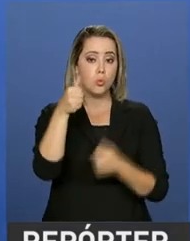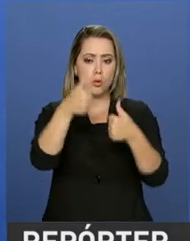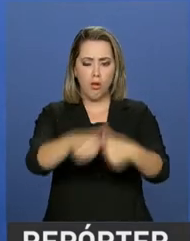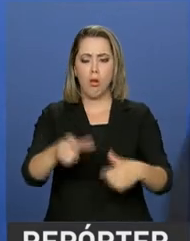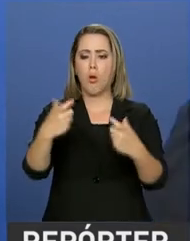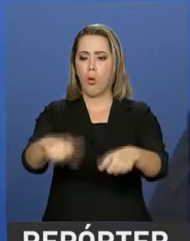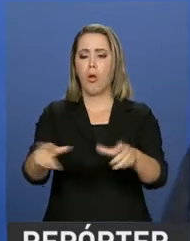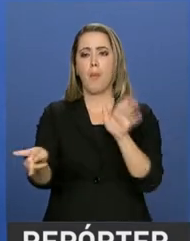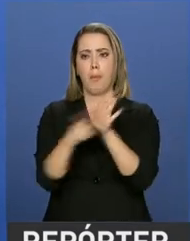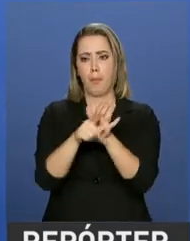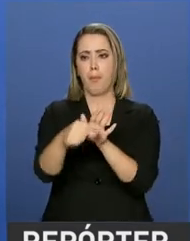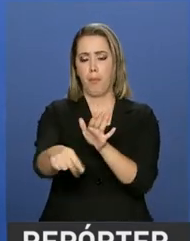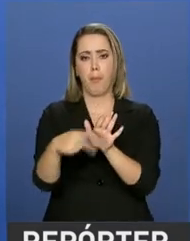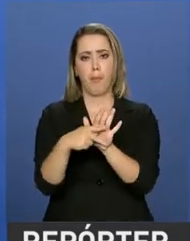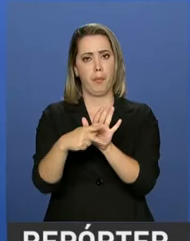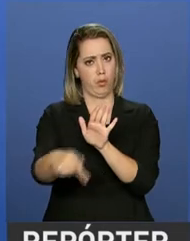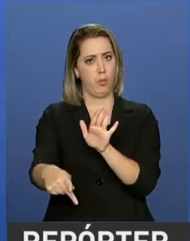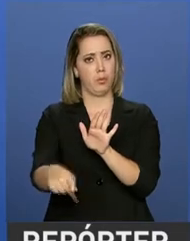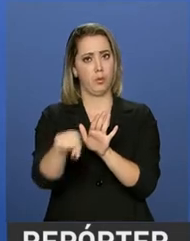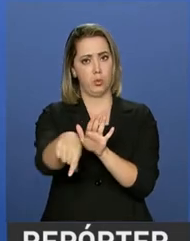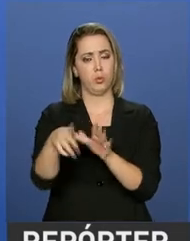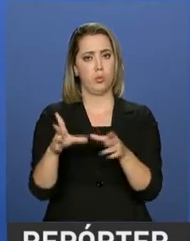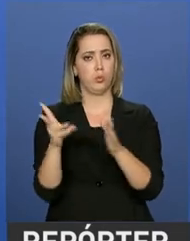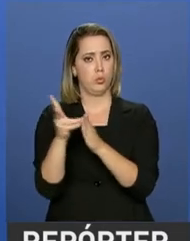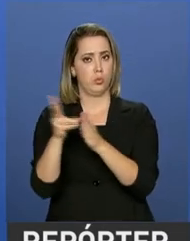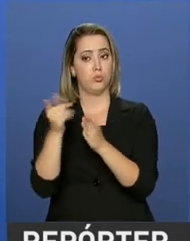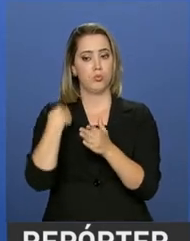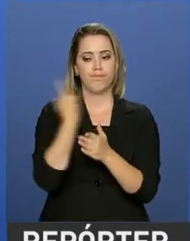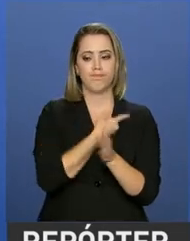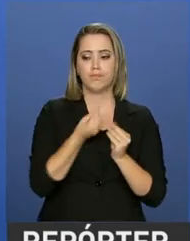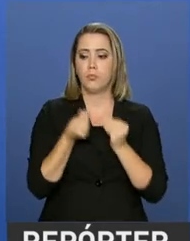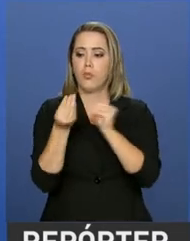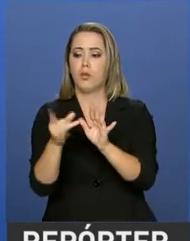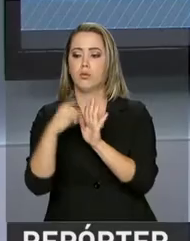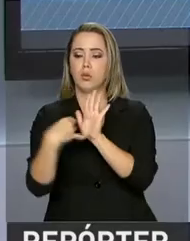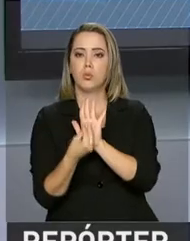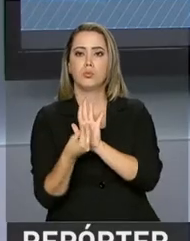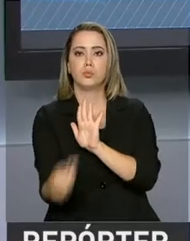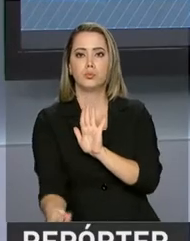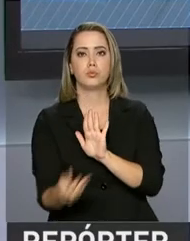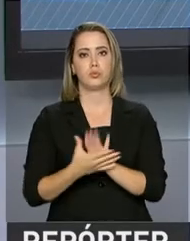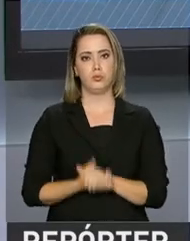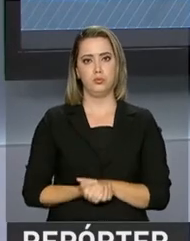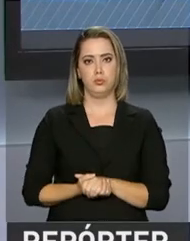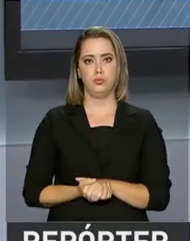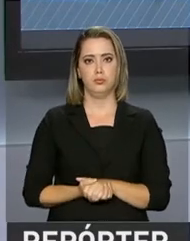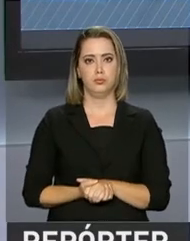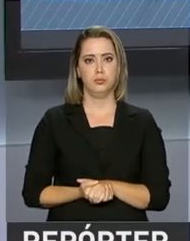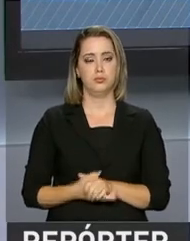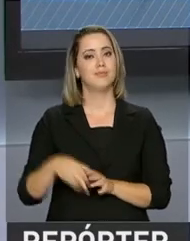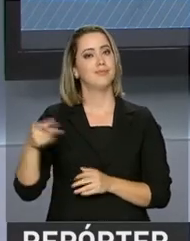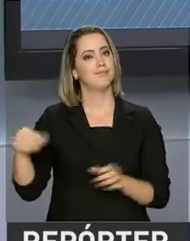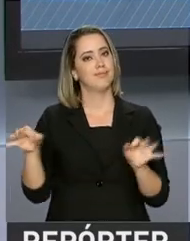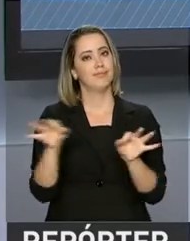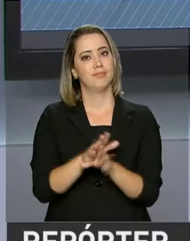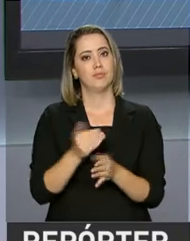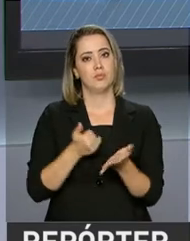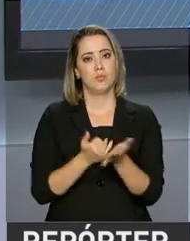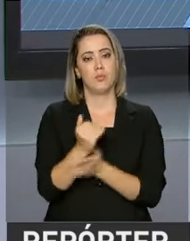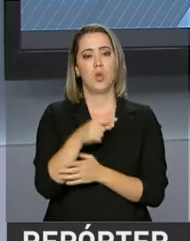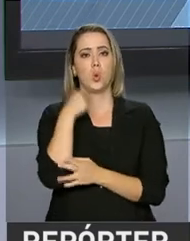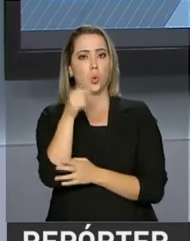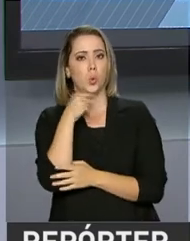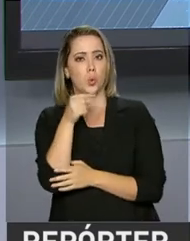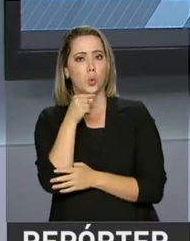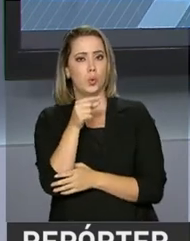nós imediatamente iremos proceder à demarcação o repórter nbr segue tirando as